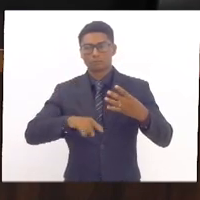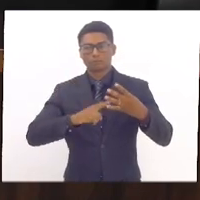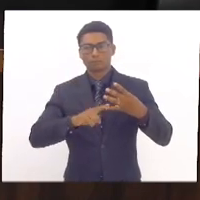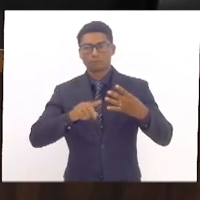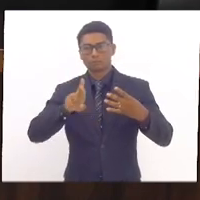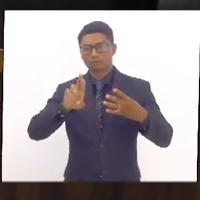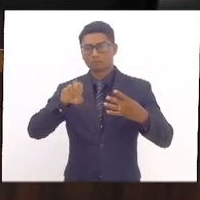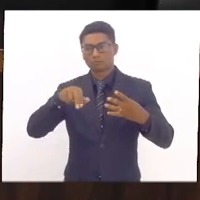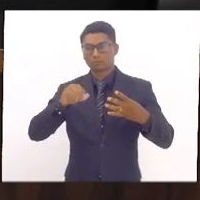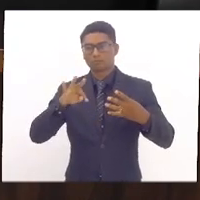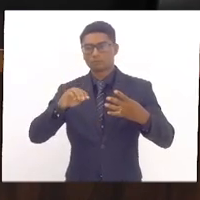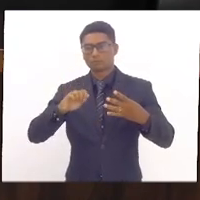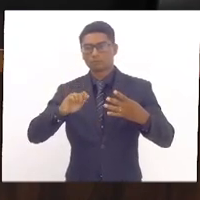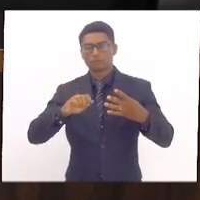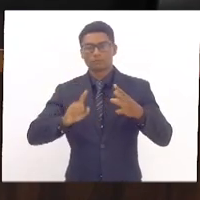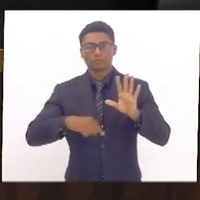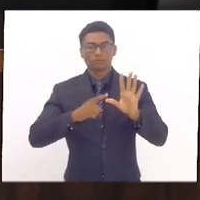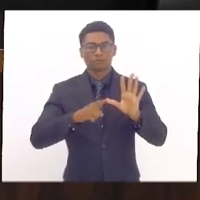deputado Valdec.